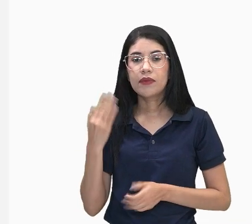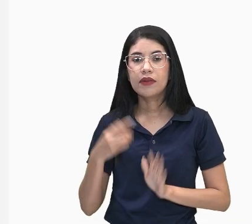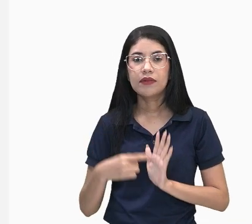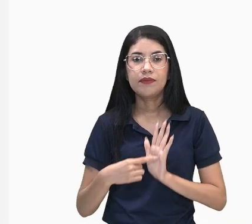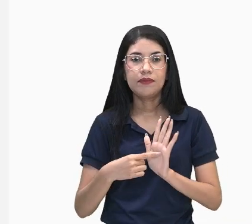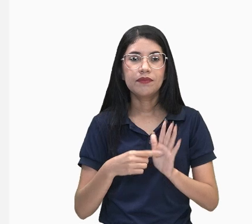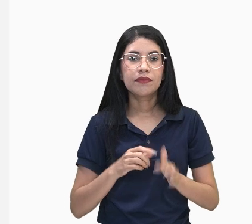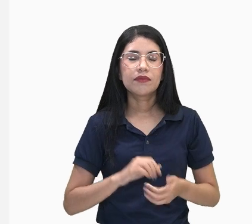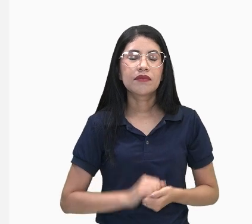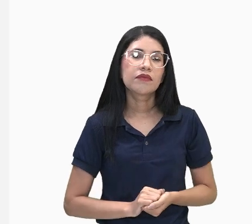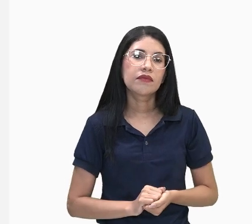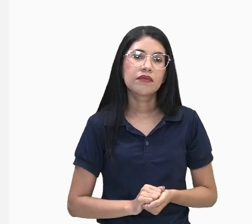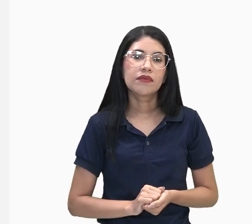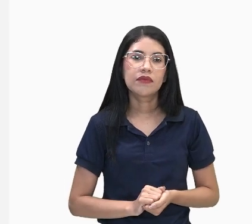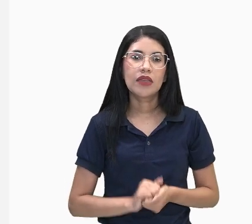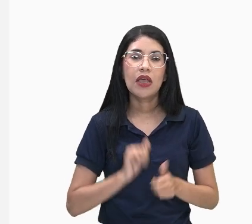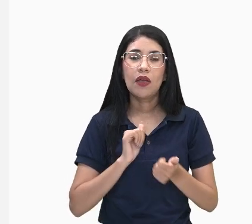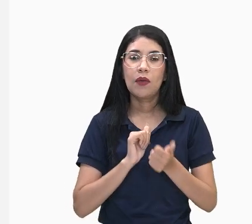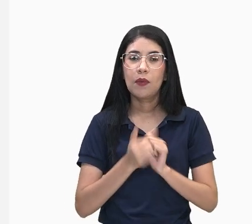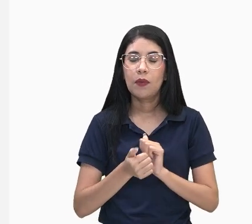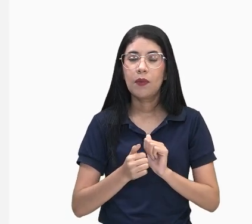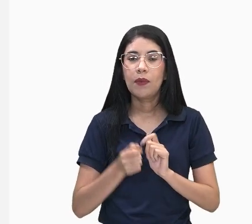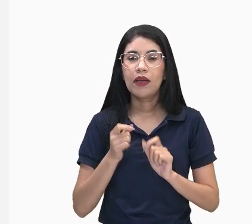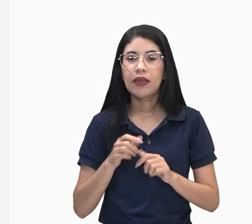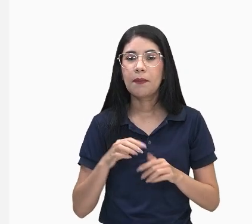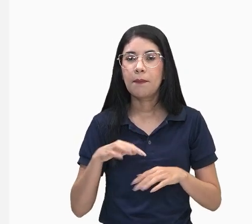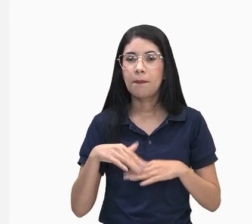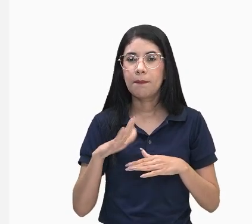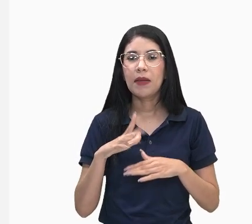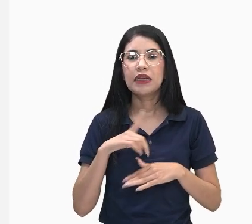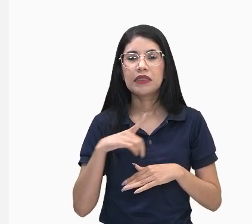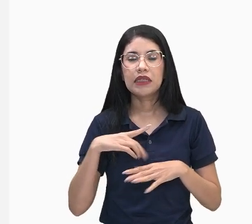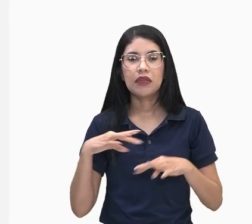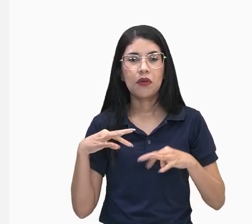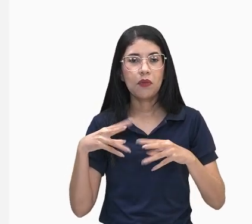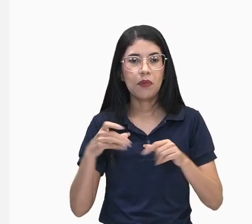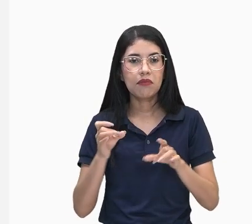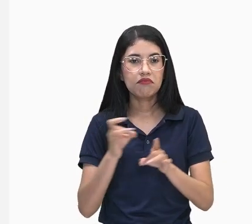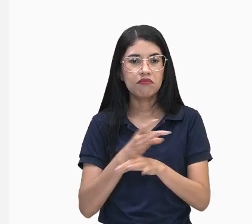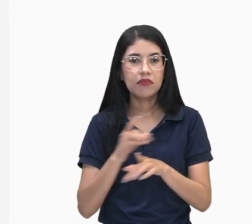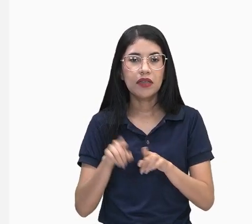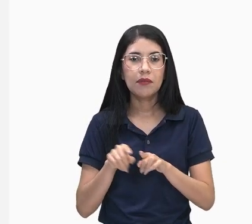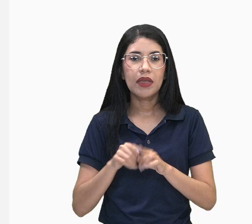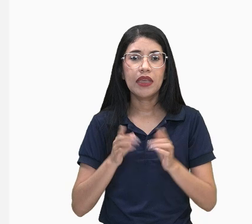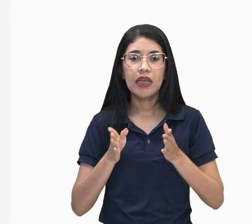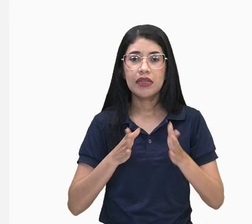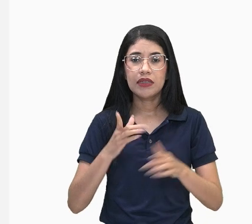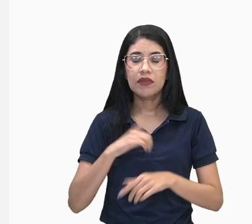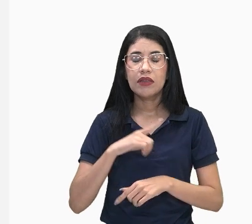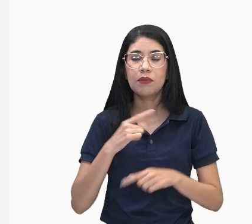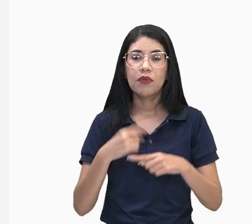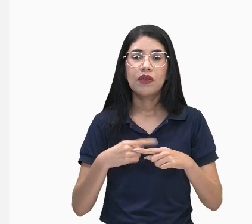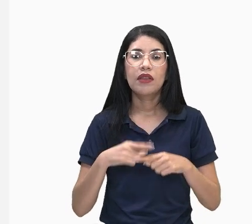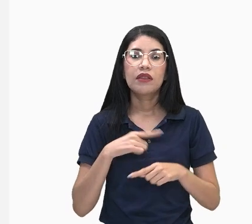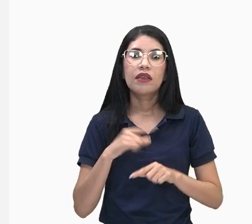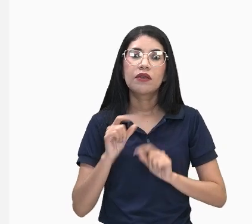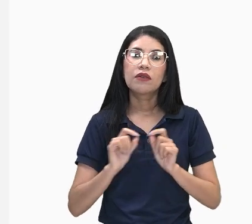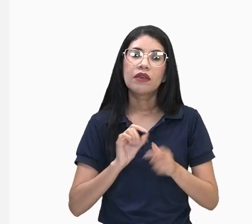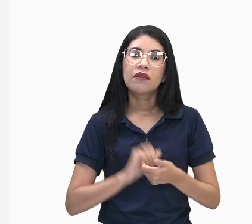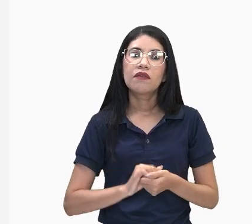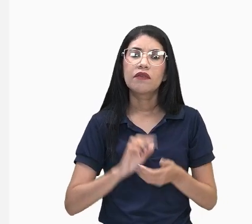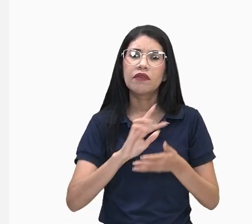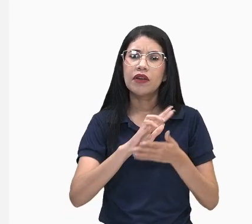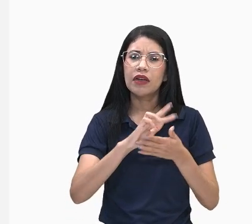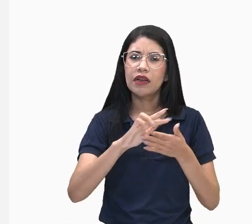agora. Ele é um dos esportes mais completos e acessíveis que existem, isso porque ele oferece aí uma ampla gama